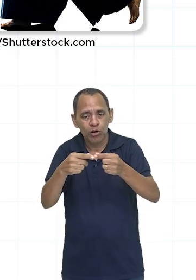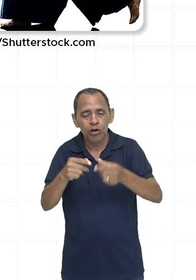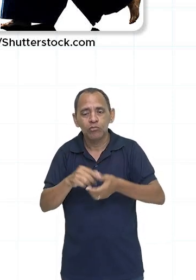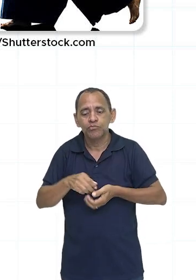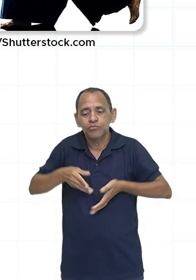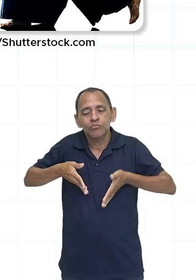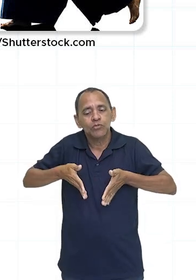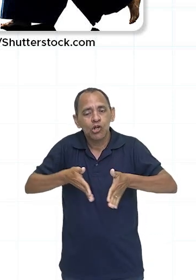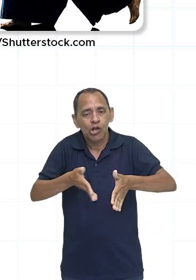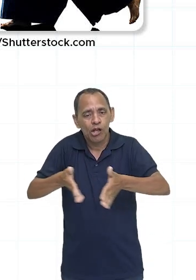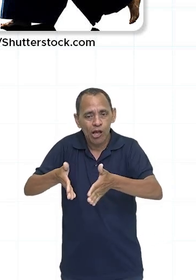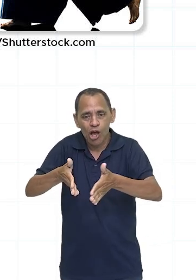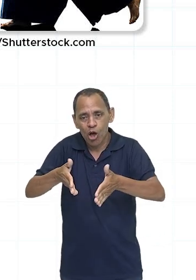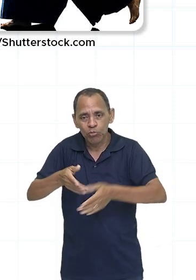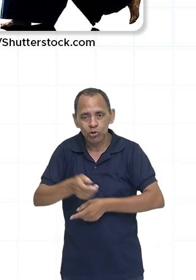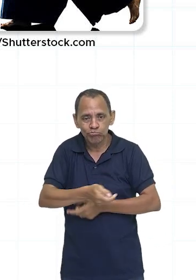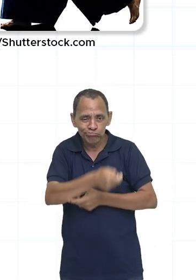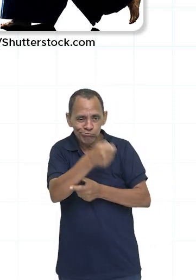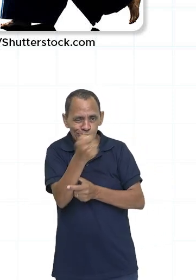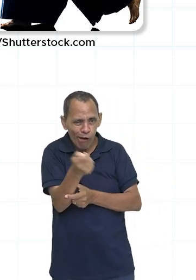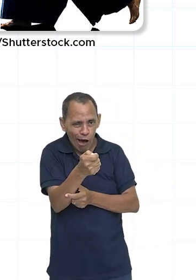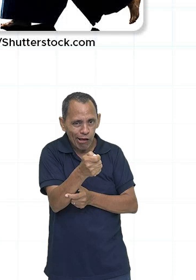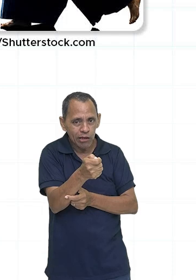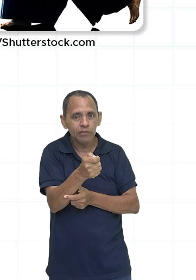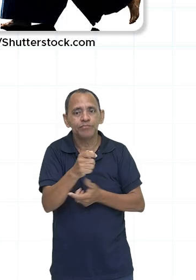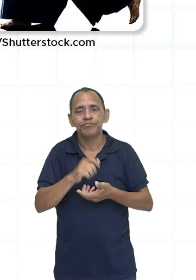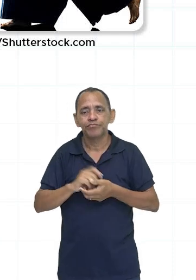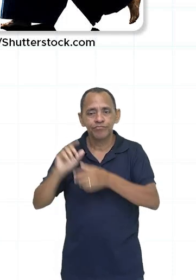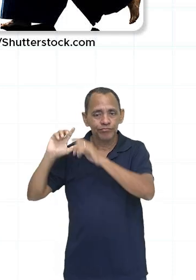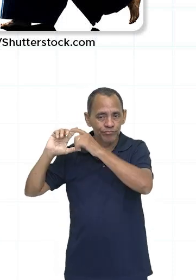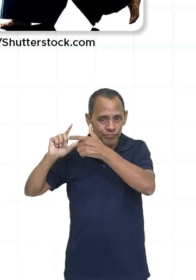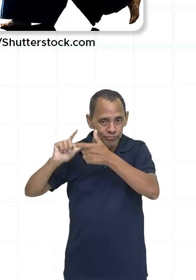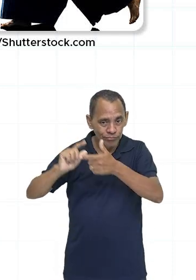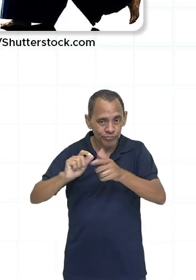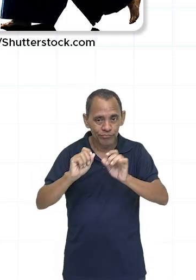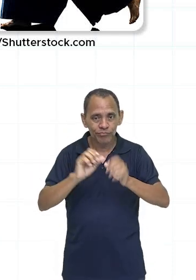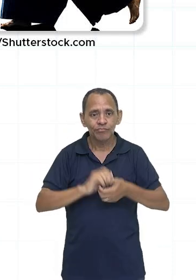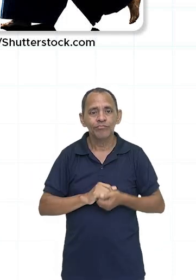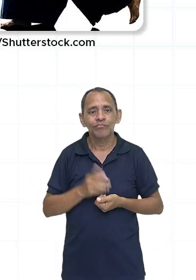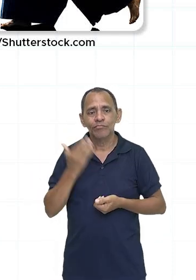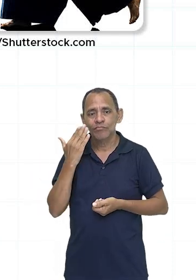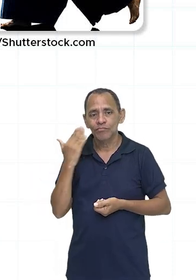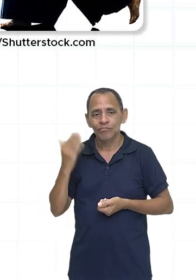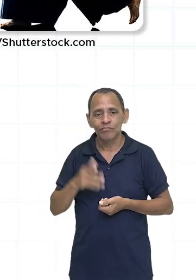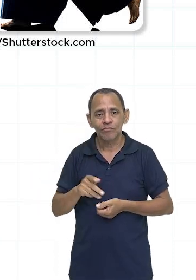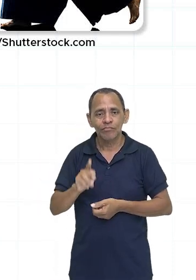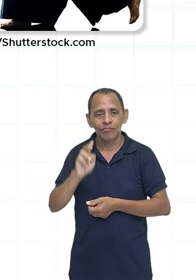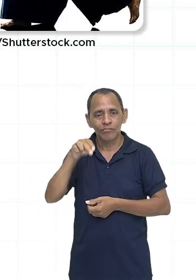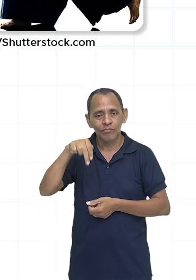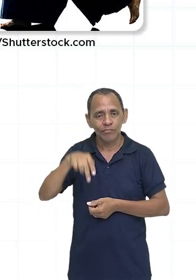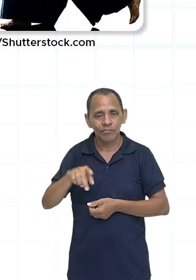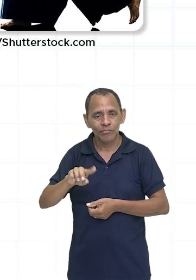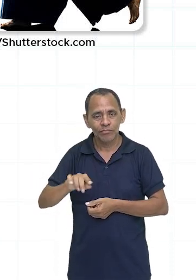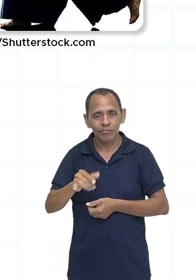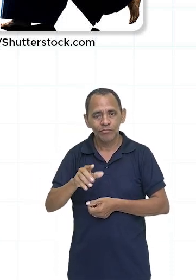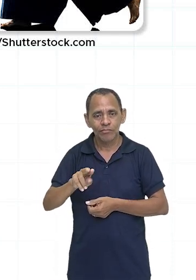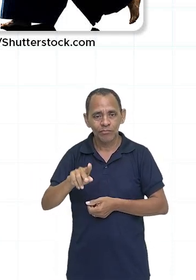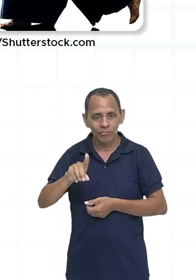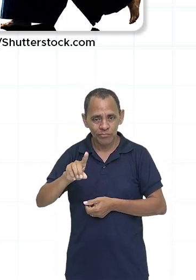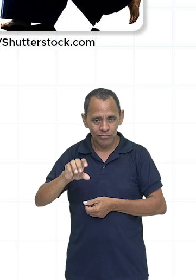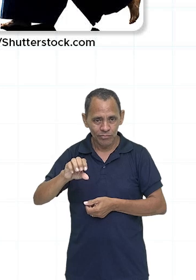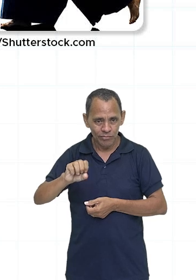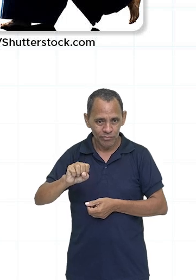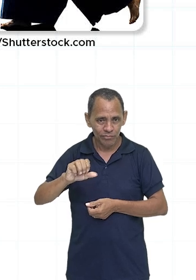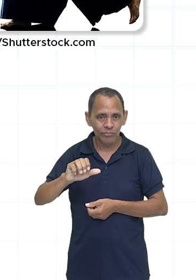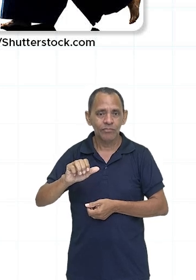da espada. Ele descende diretamente do Kenjutsu, que é a arte samurai da espada.